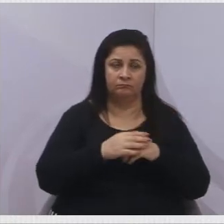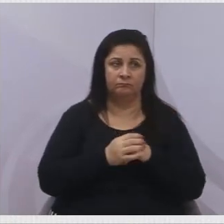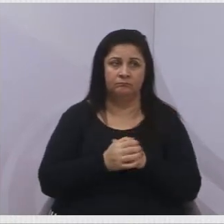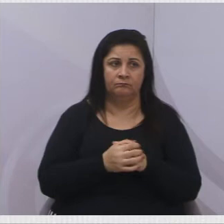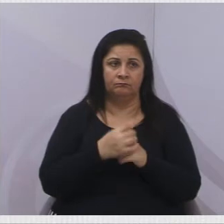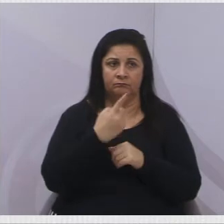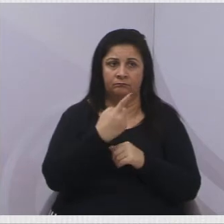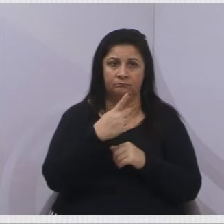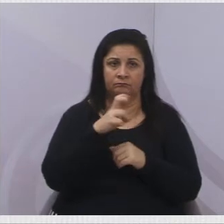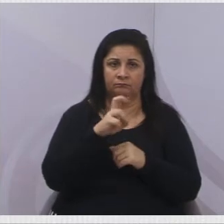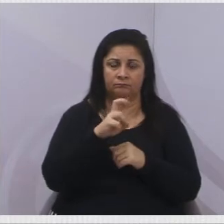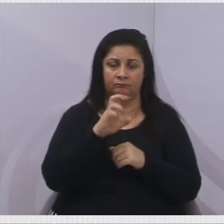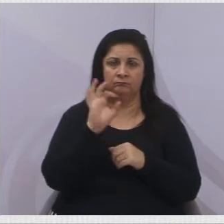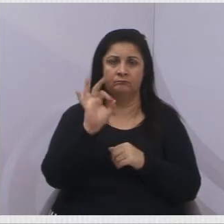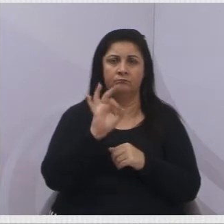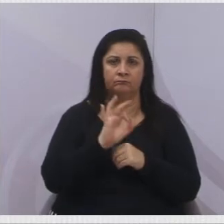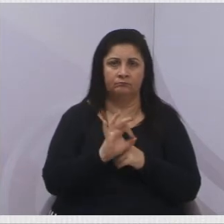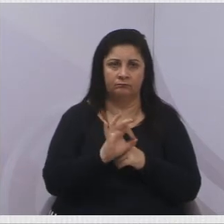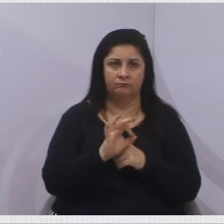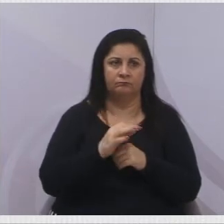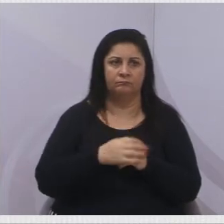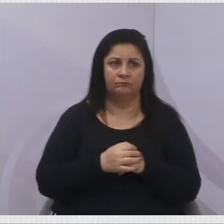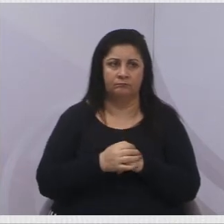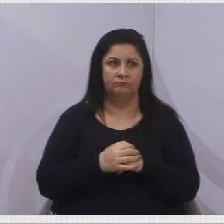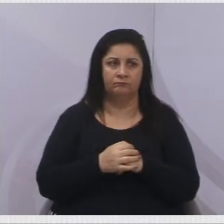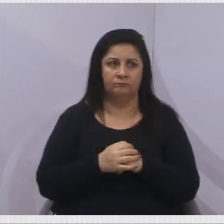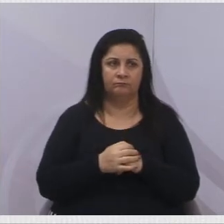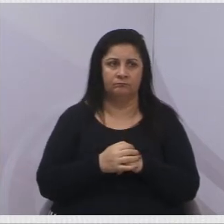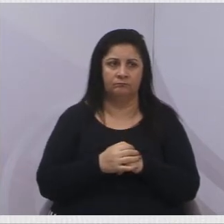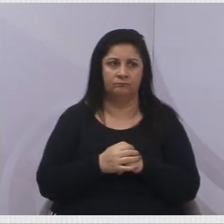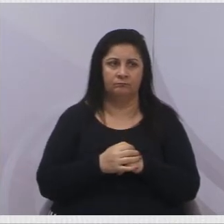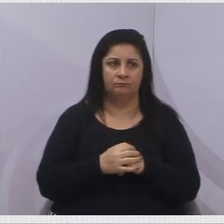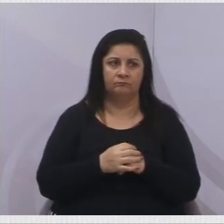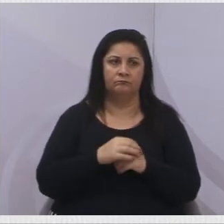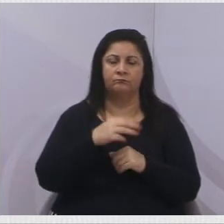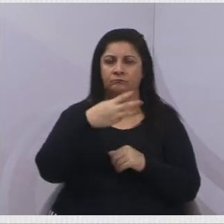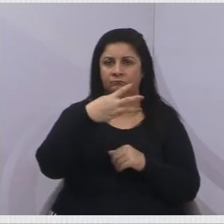é de 15%, o que daria R$